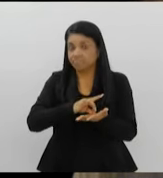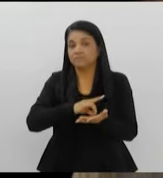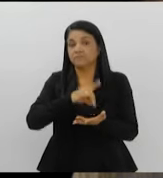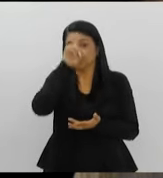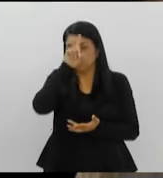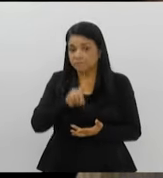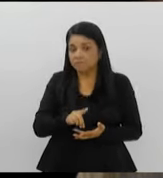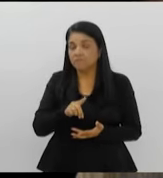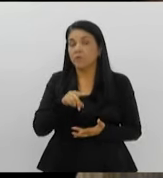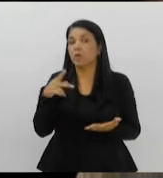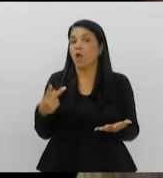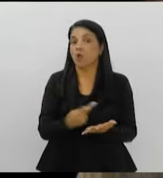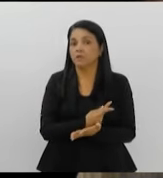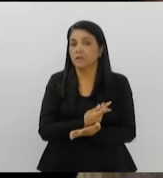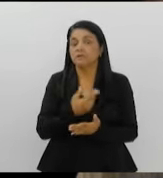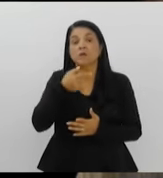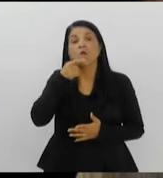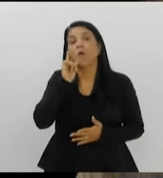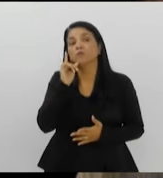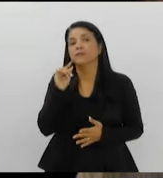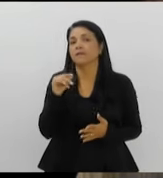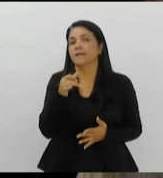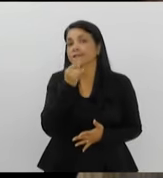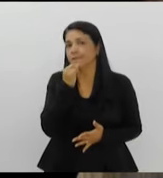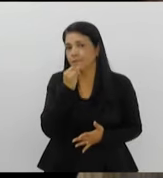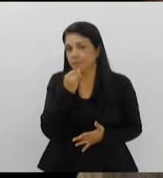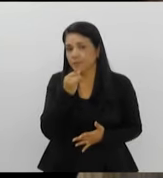acontece, como, por exemplo, o que aconteceu no dia de ontem.